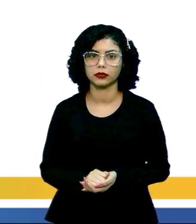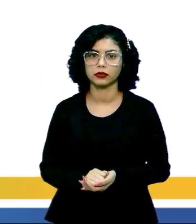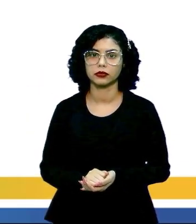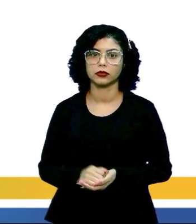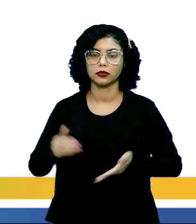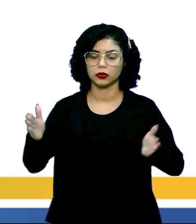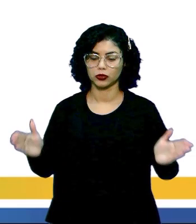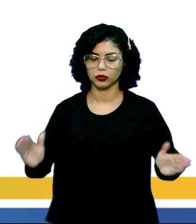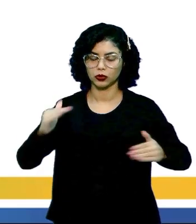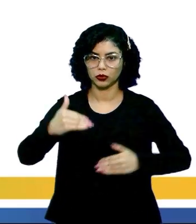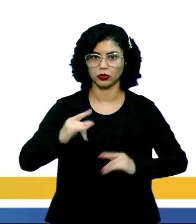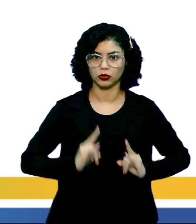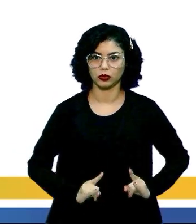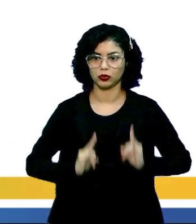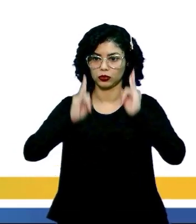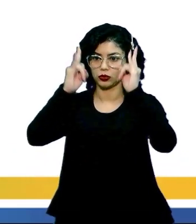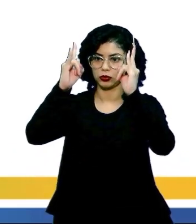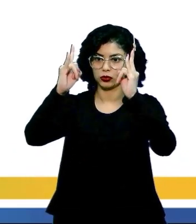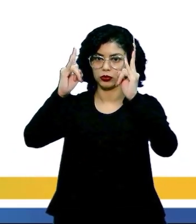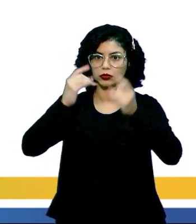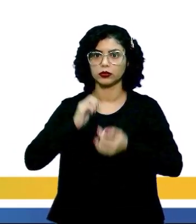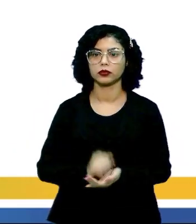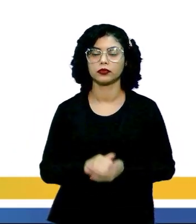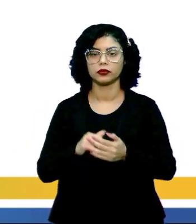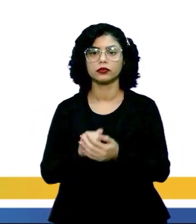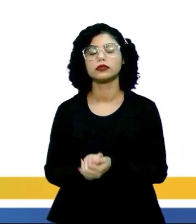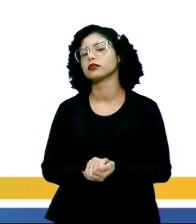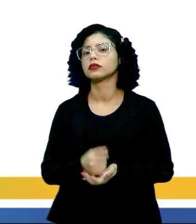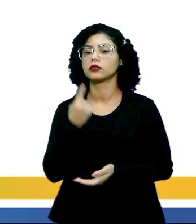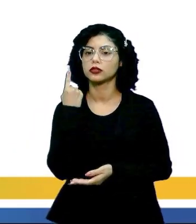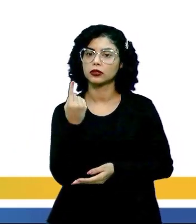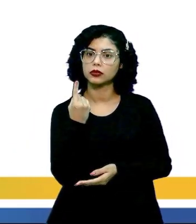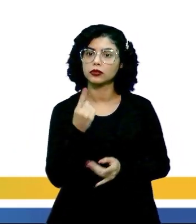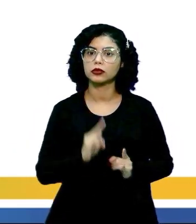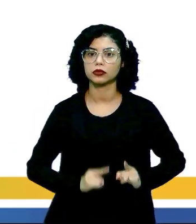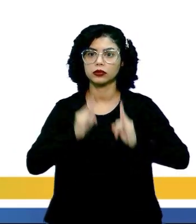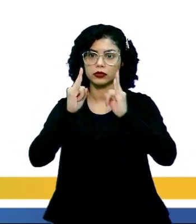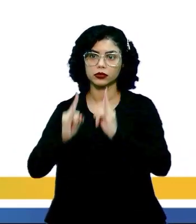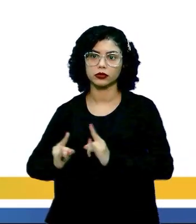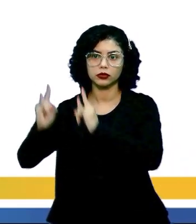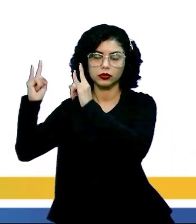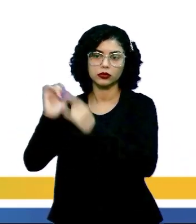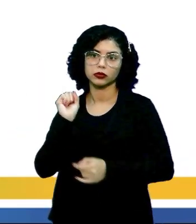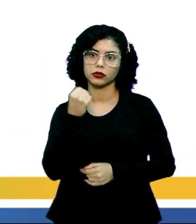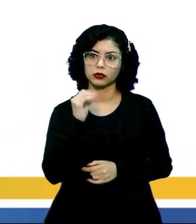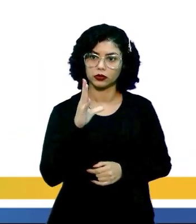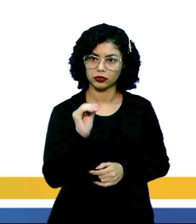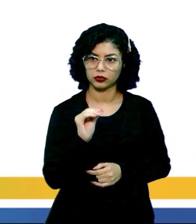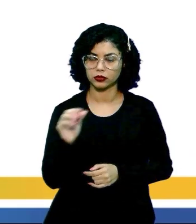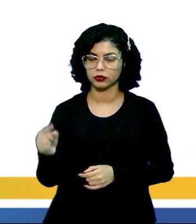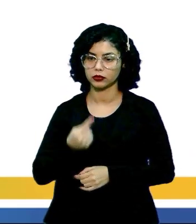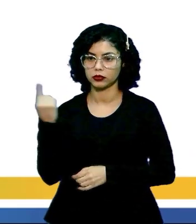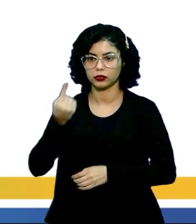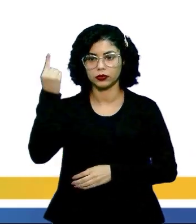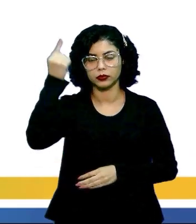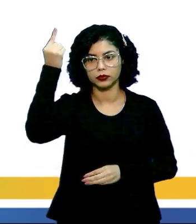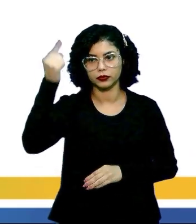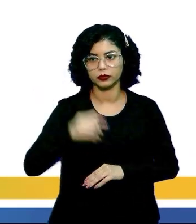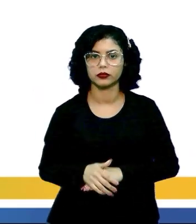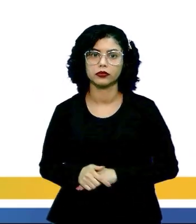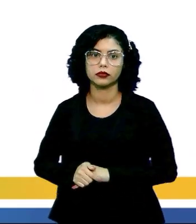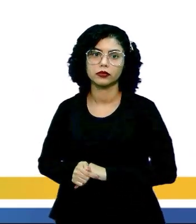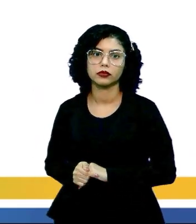uma maquete de um condomínio, um de seus prédios de 80 metros de